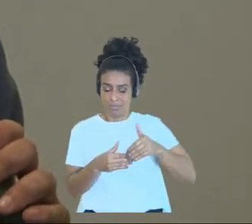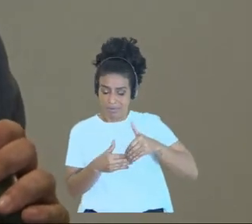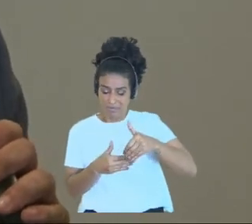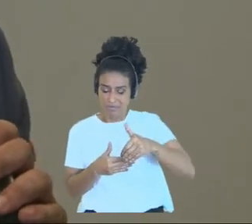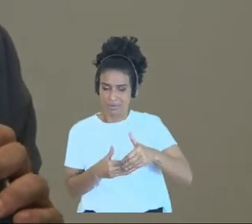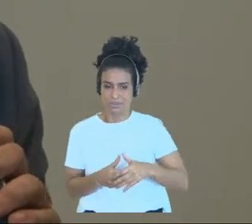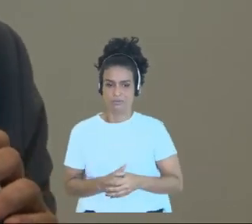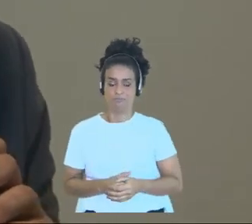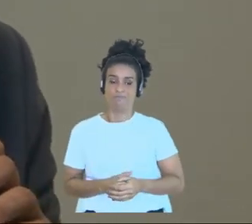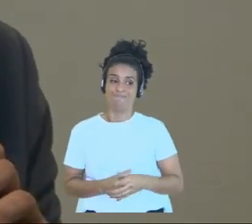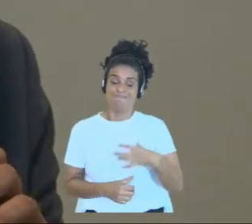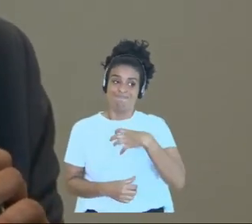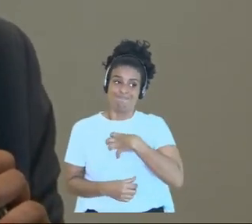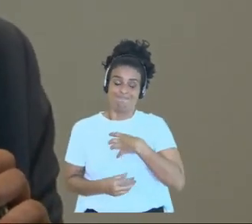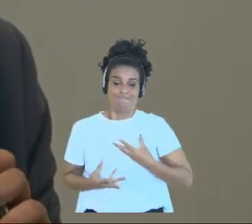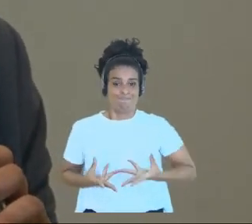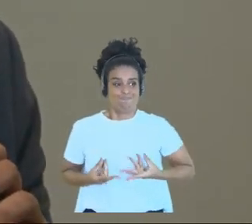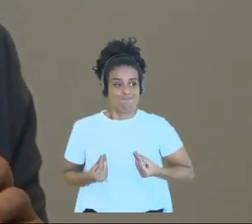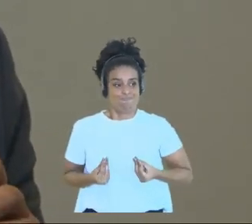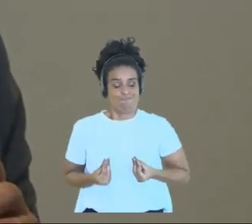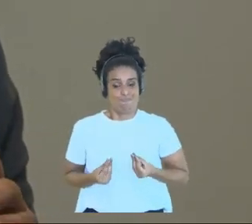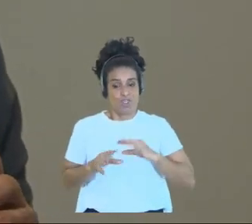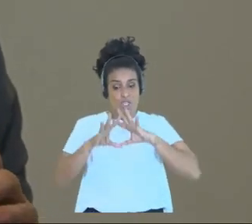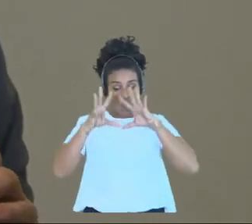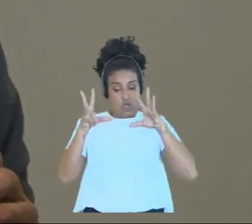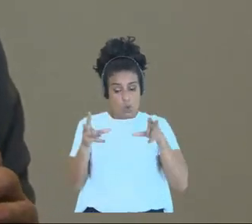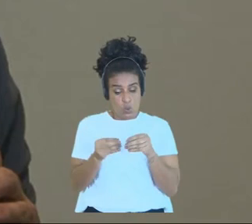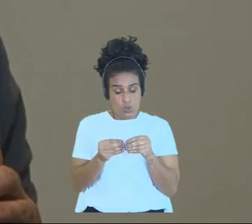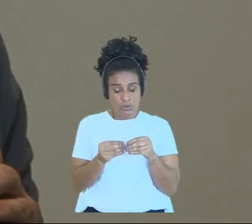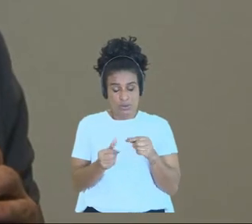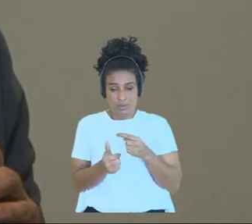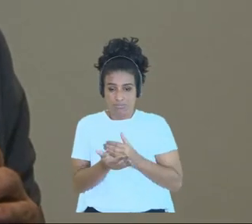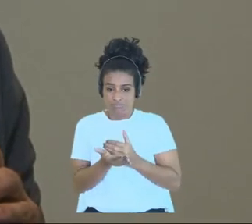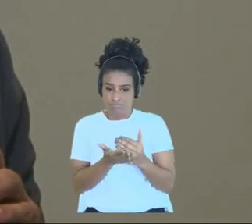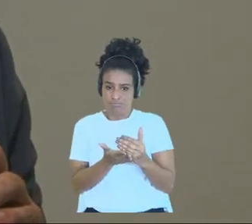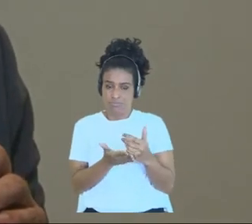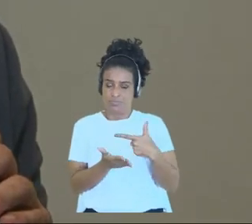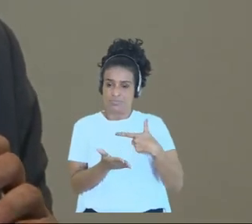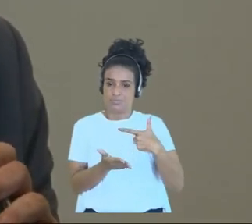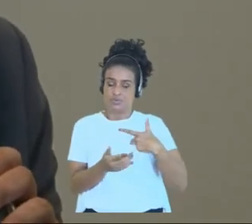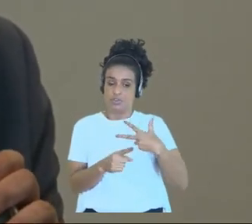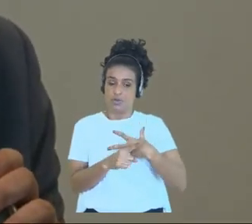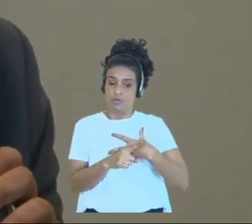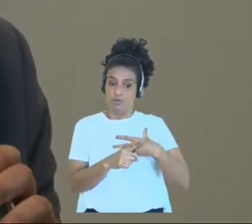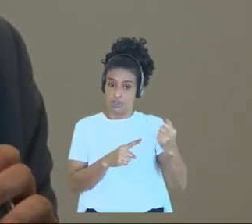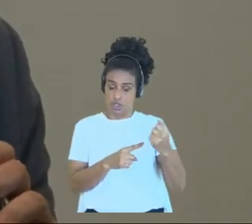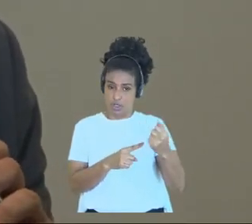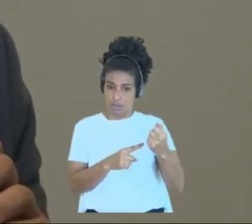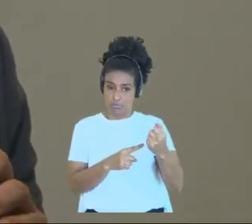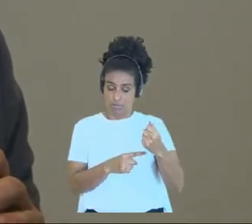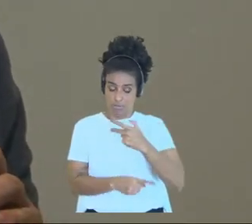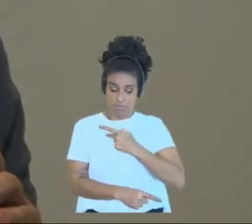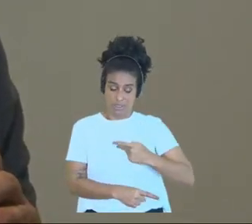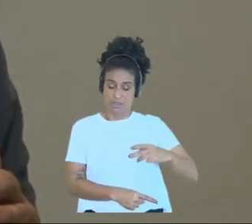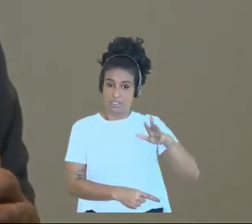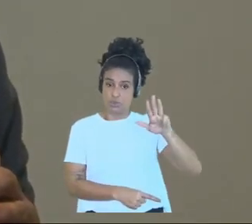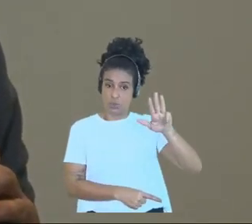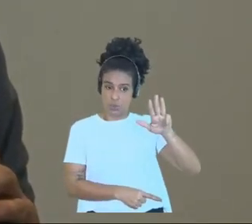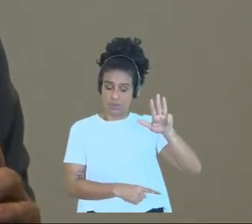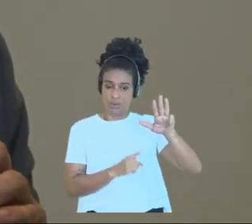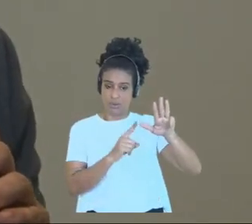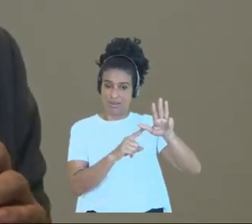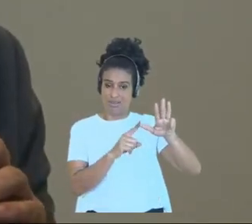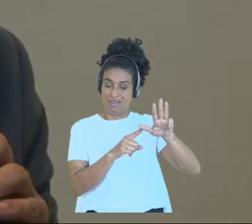frente. A sensação que eu tenho, a título de conclusão inicial, é que a vitória do presidente Lula